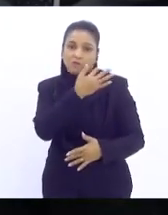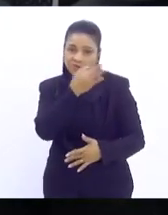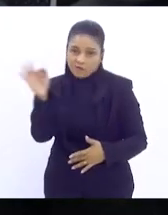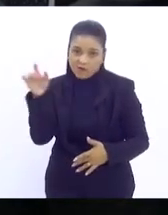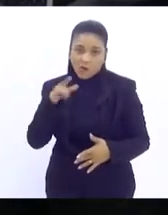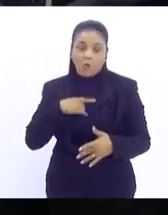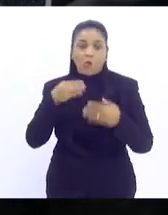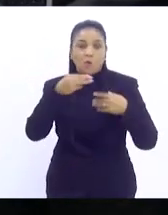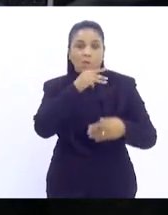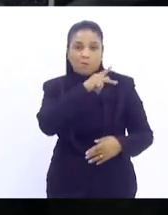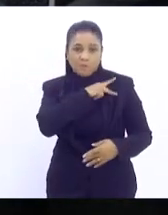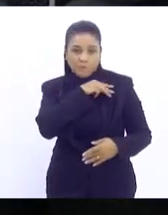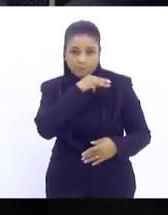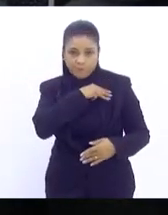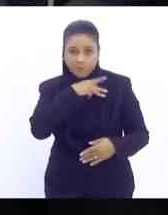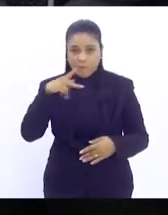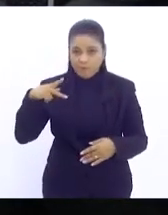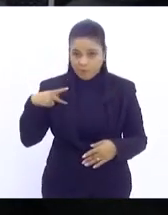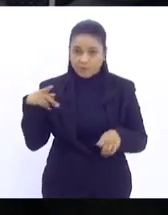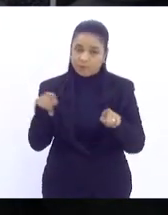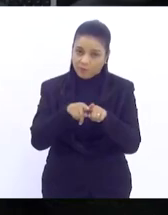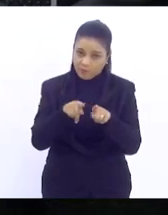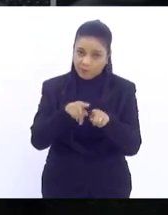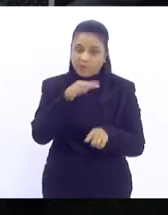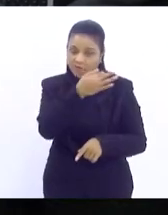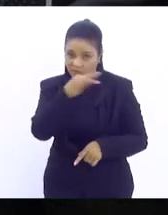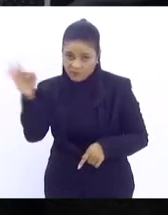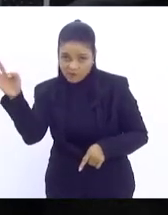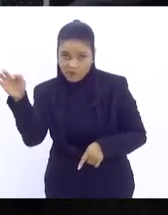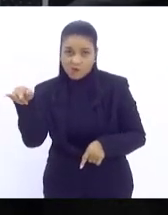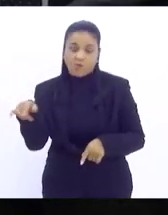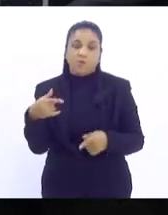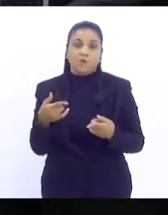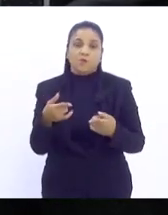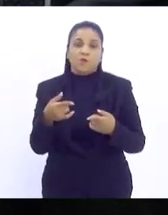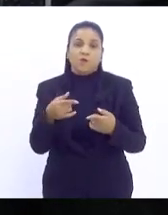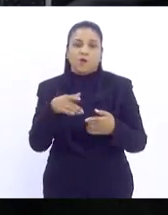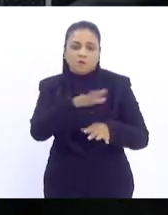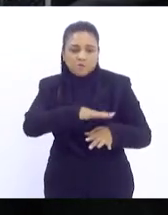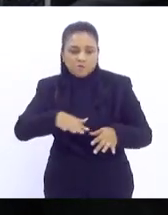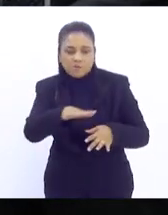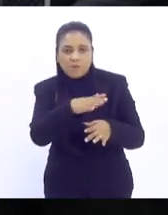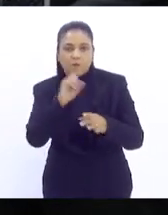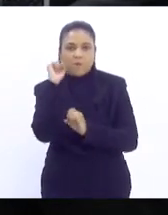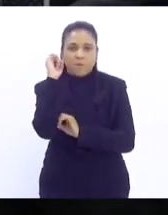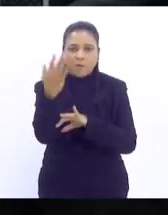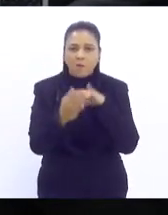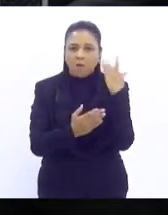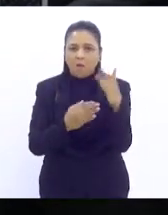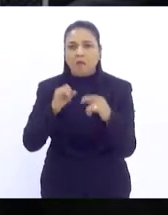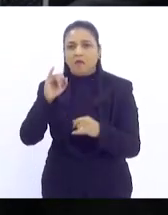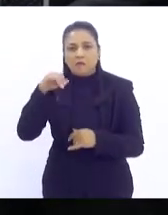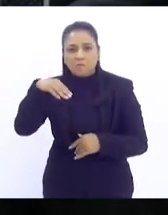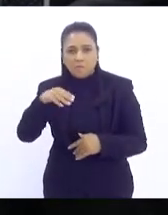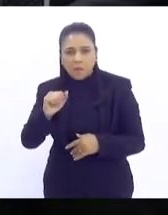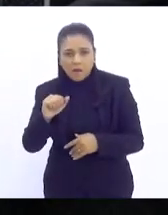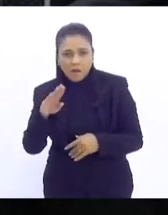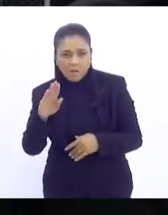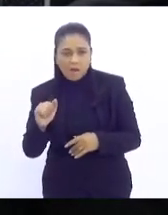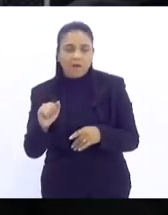Federal por se tratar de área sobre regência do Ministério do meio ambiente do Ibama enfim